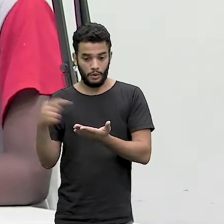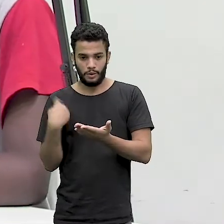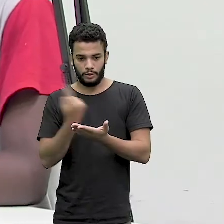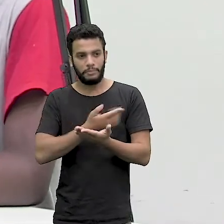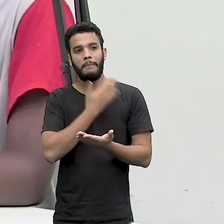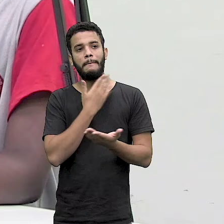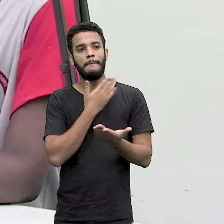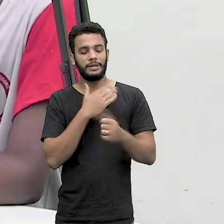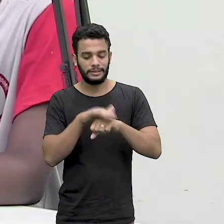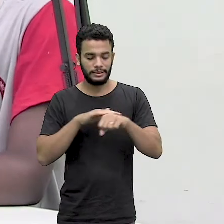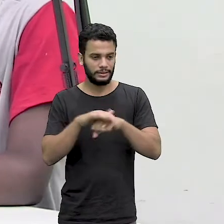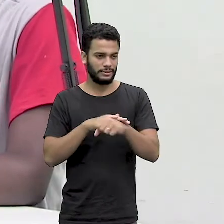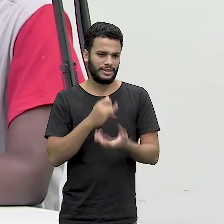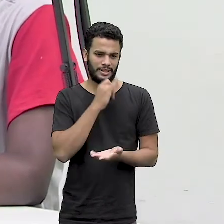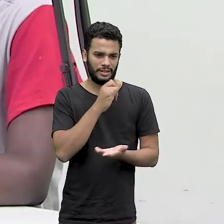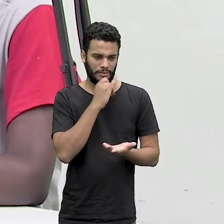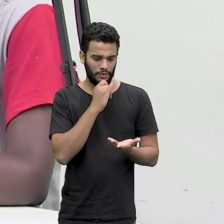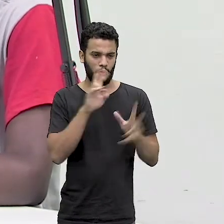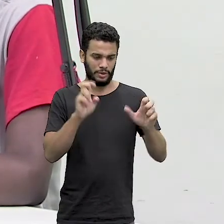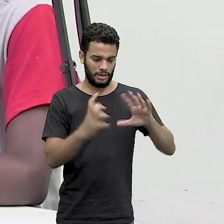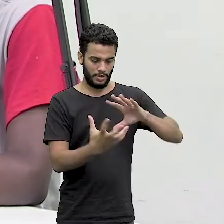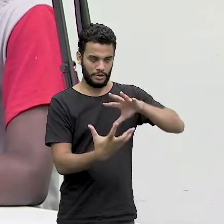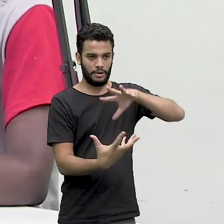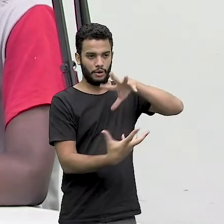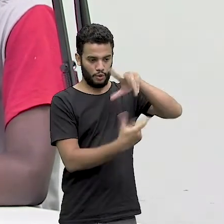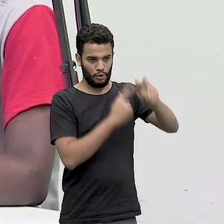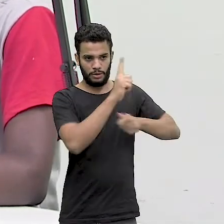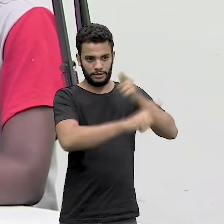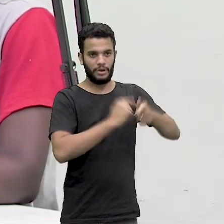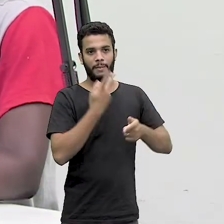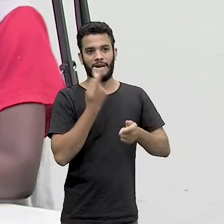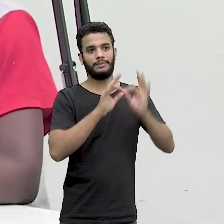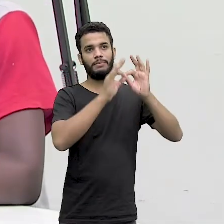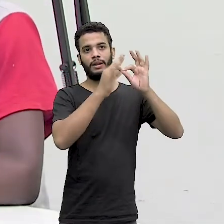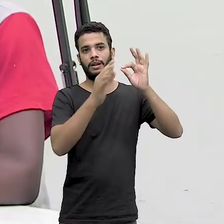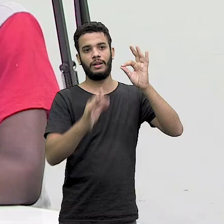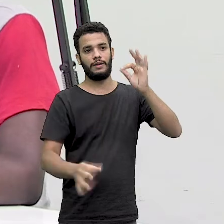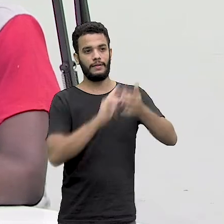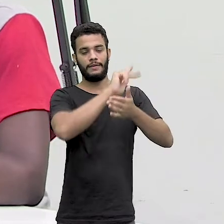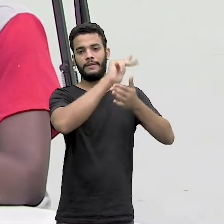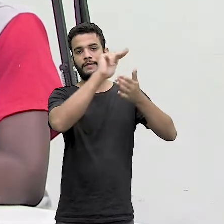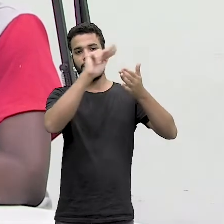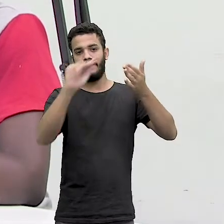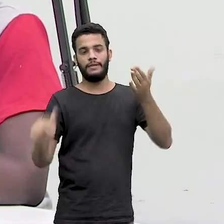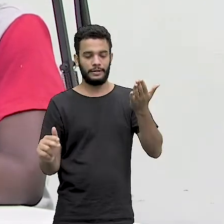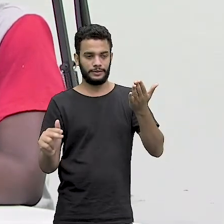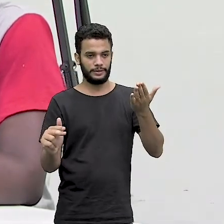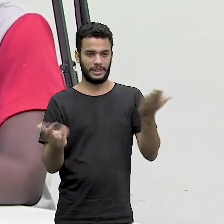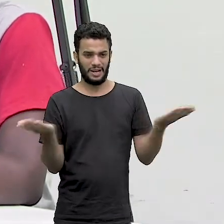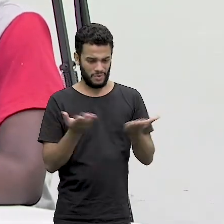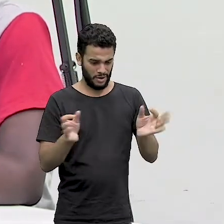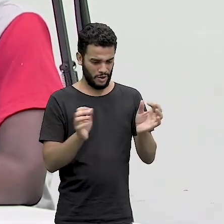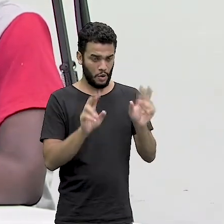desvendamos todos os segredos da globalização e tão pouco chegamos a um embate final